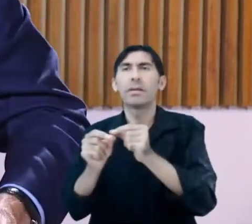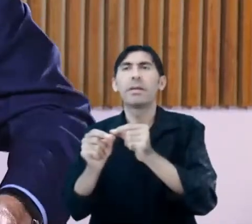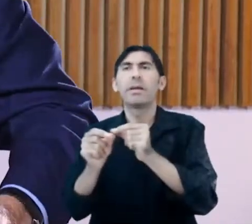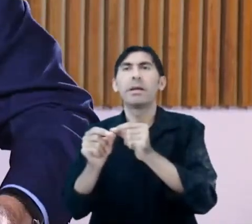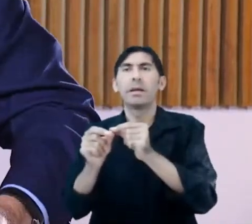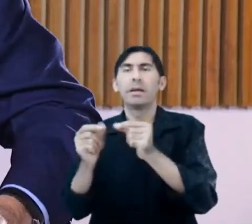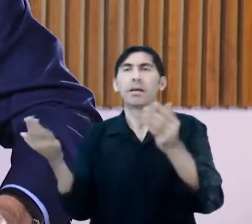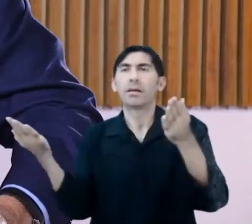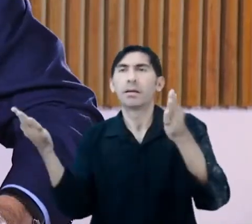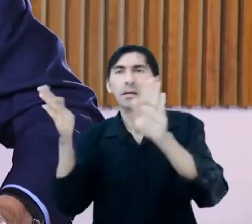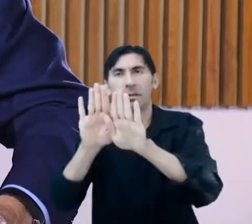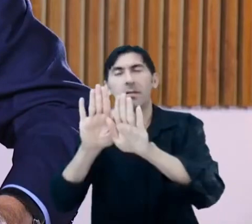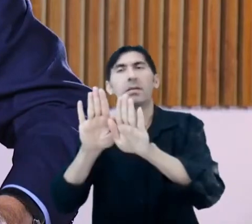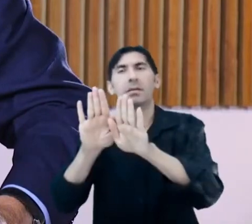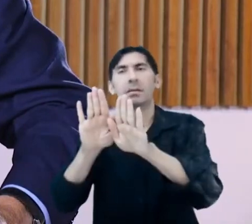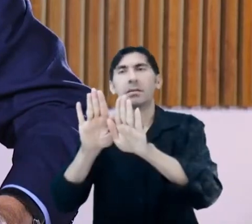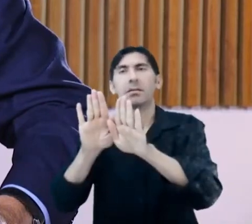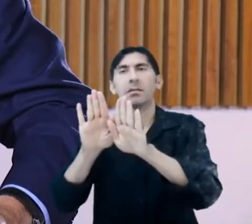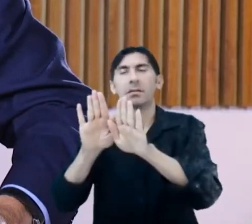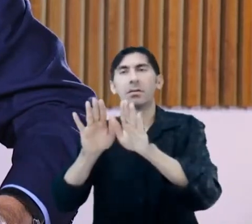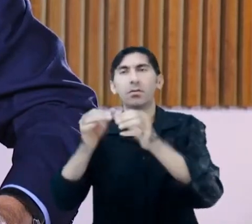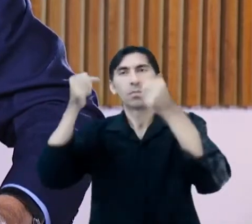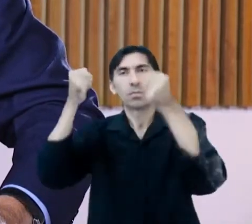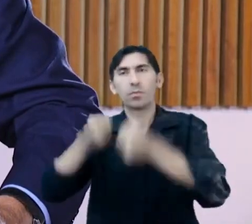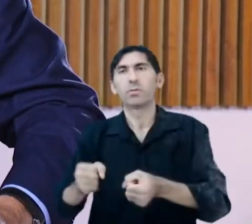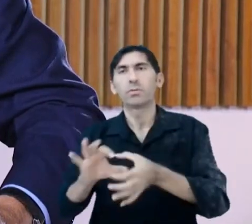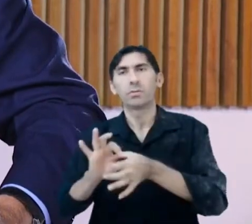para a trasladação.